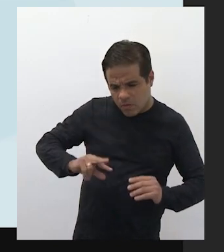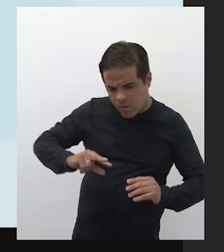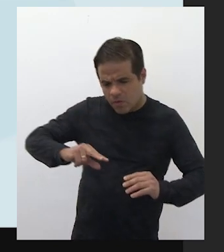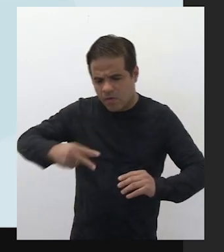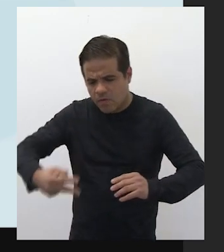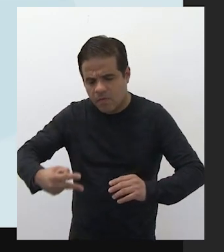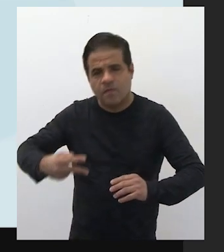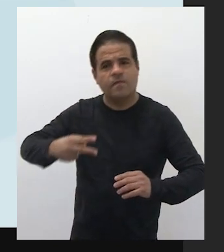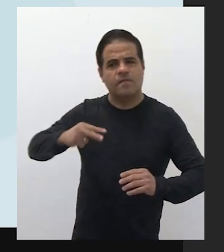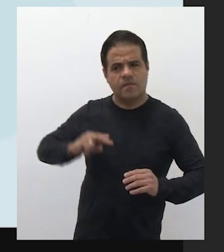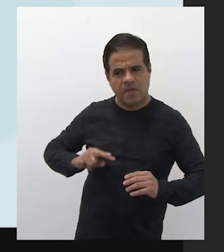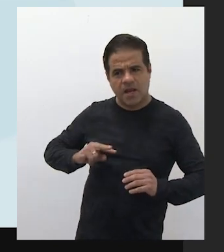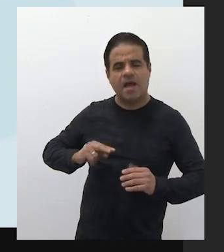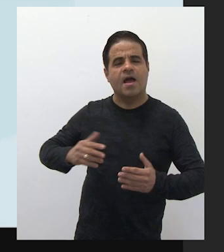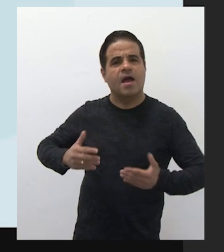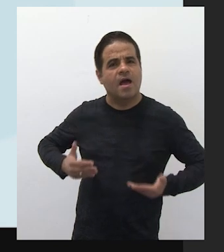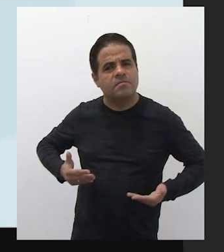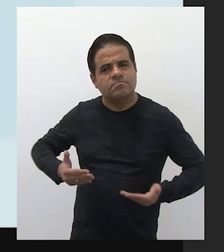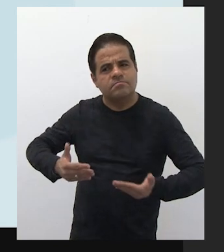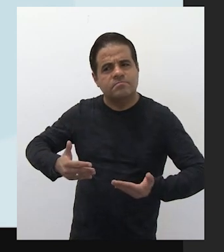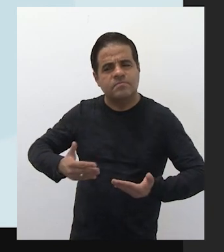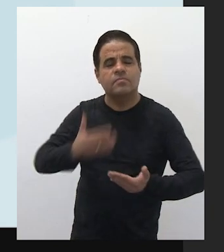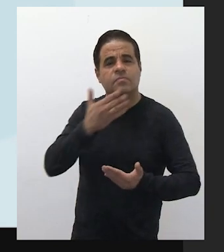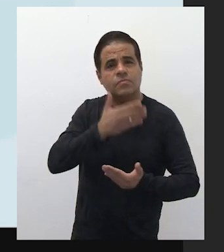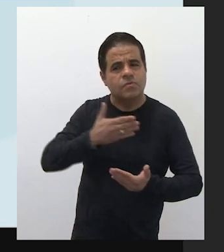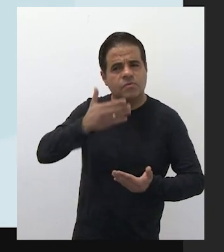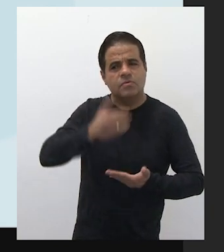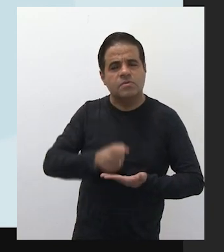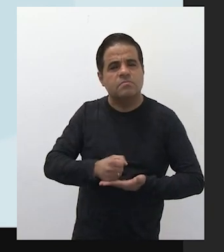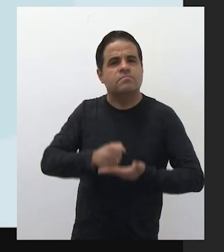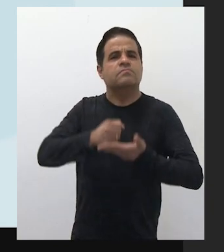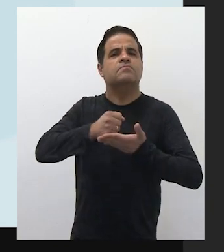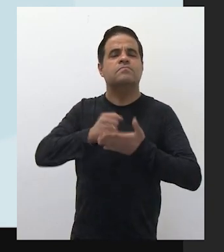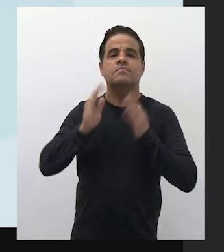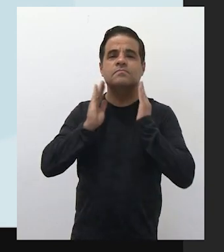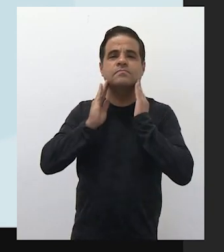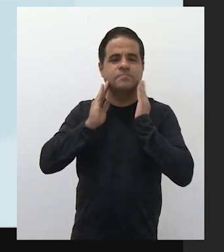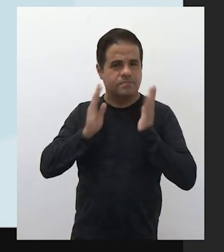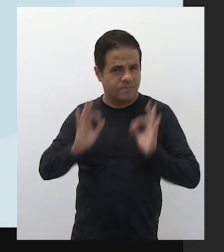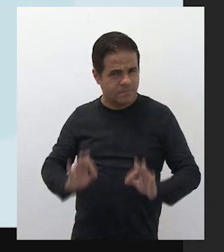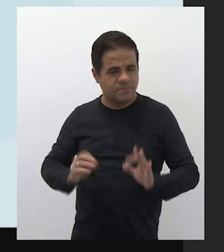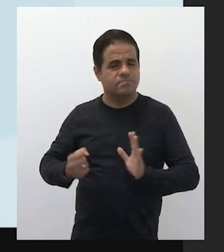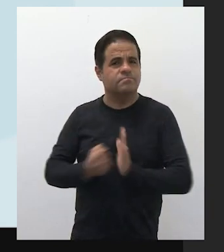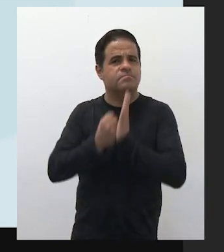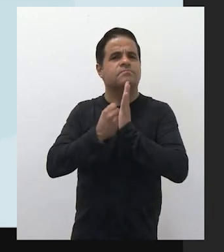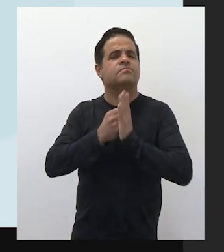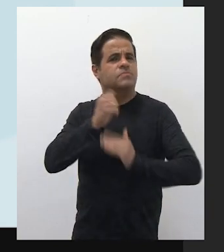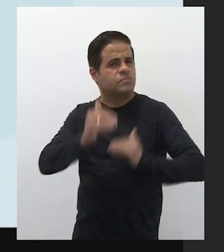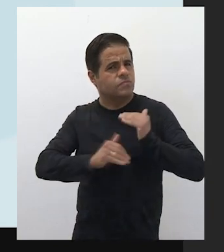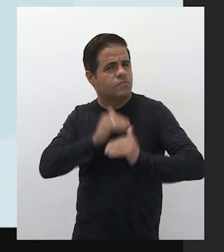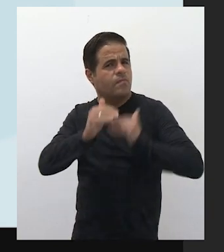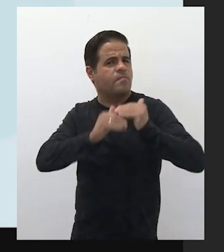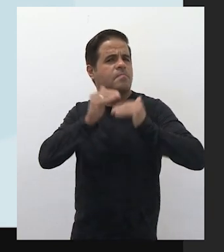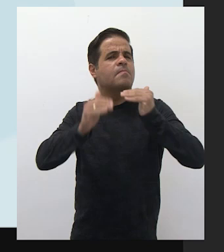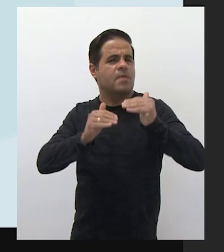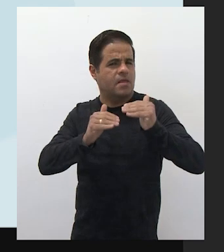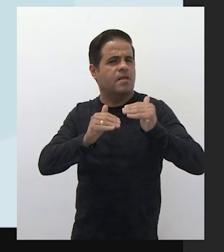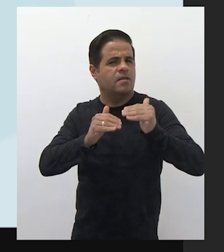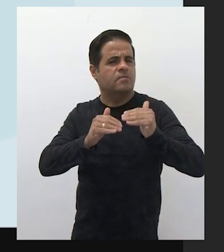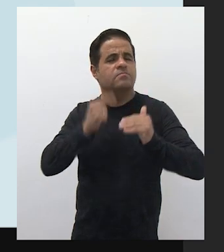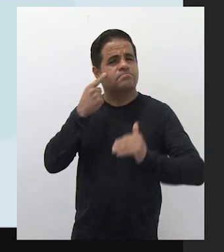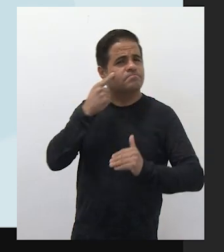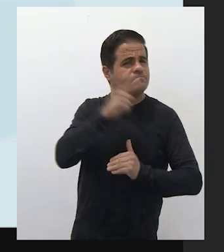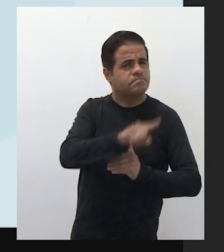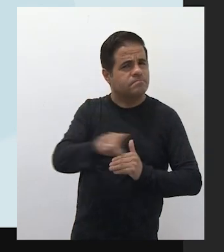conseguir ficar assim segurando o dorso, né? Levantar o pescocinho, são marcos no desenvolvimento. E